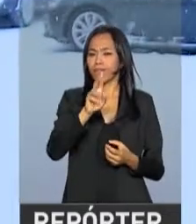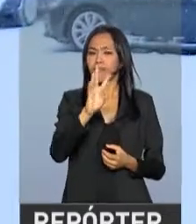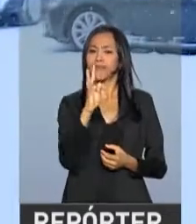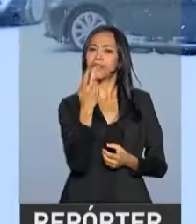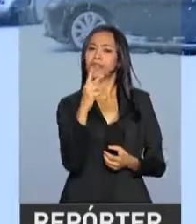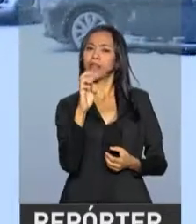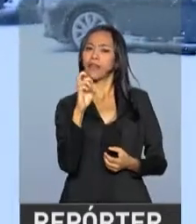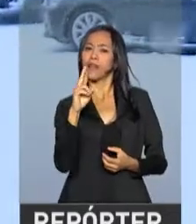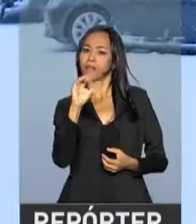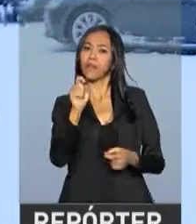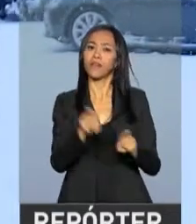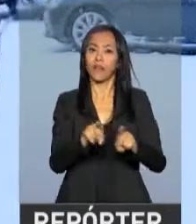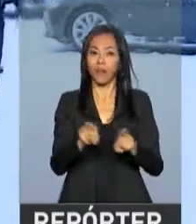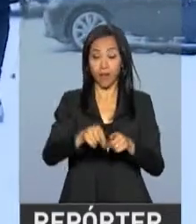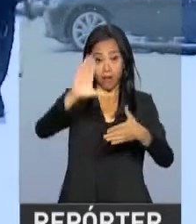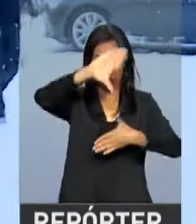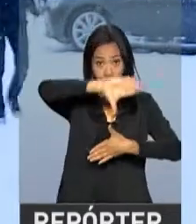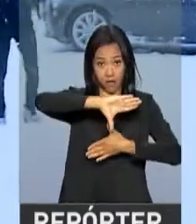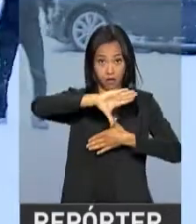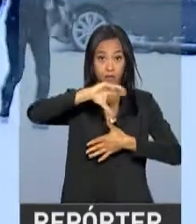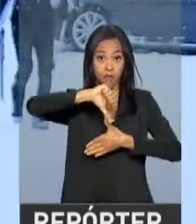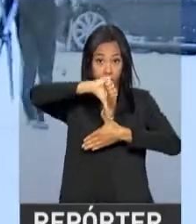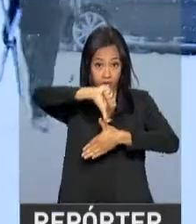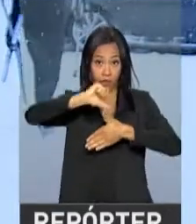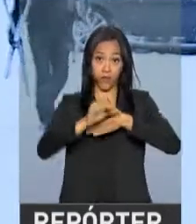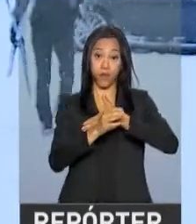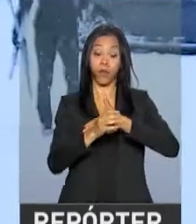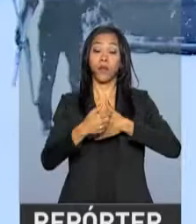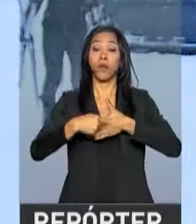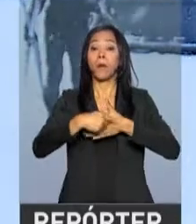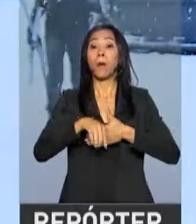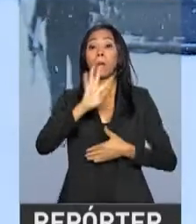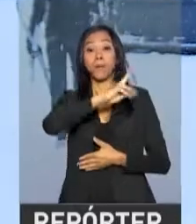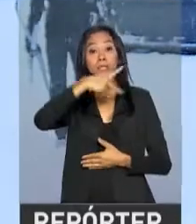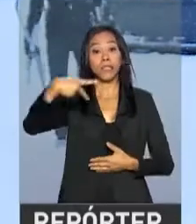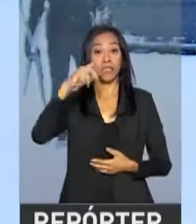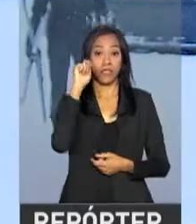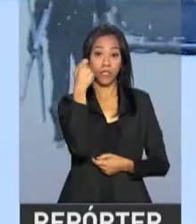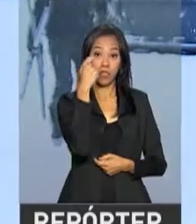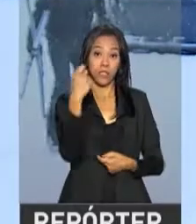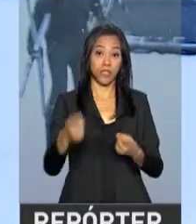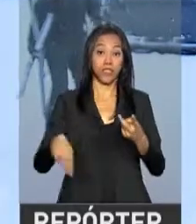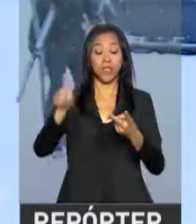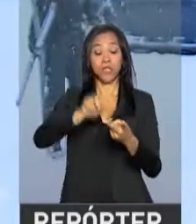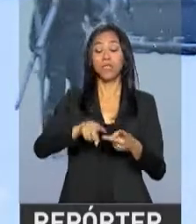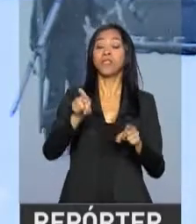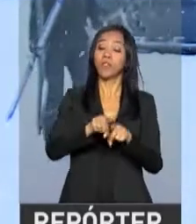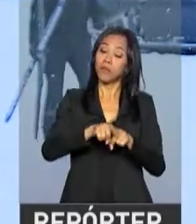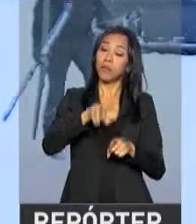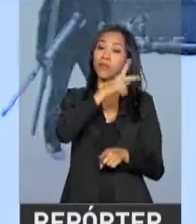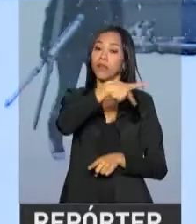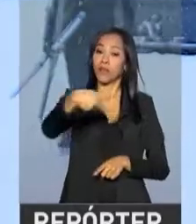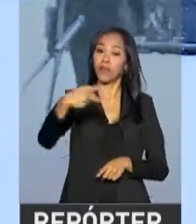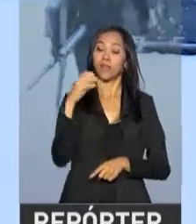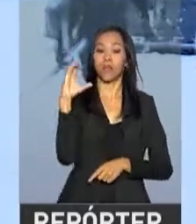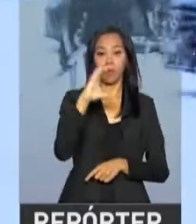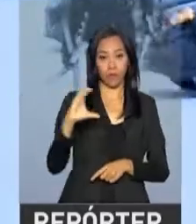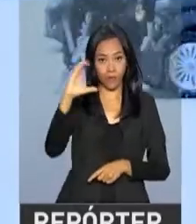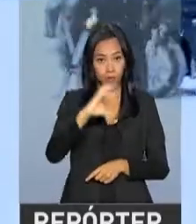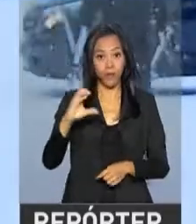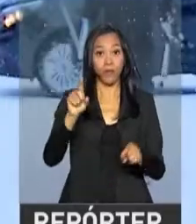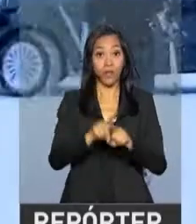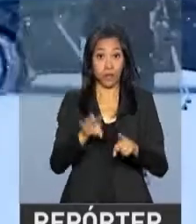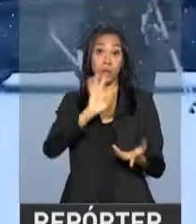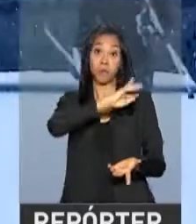sul também devem estar presentes os presidentes da argentina maurício macri e da colômbia juan manuel santos além do